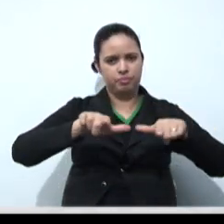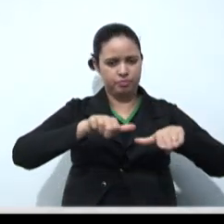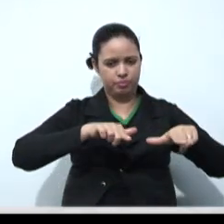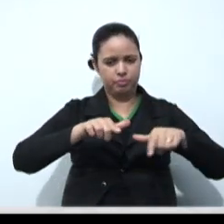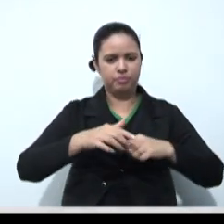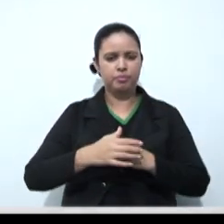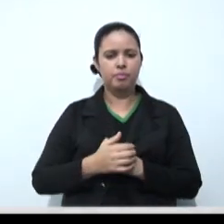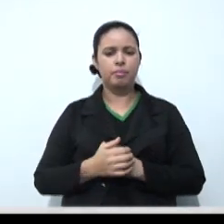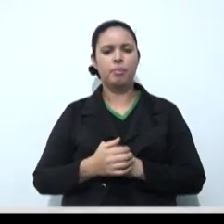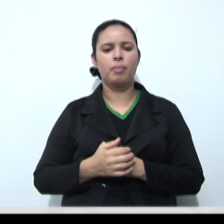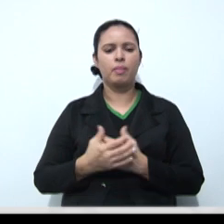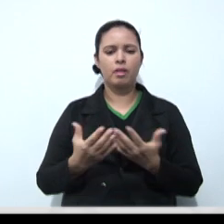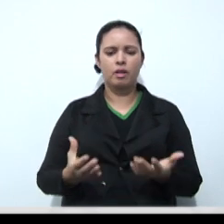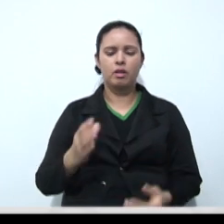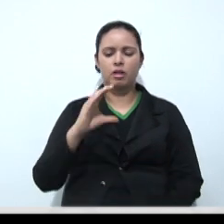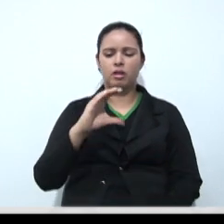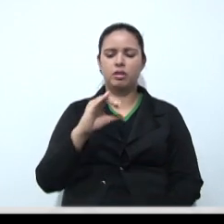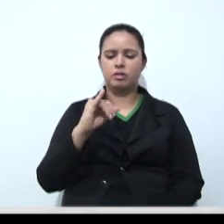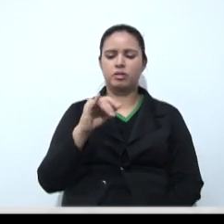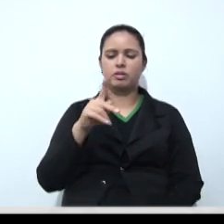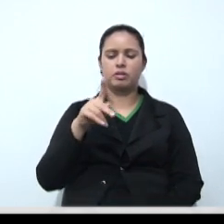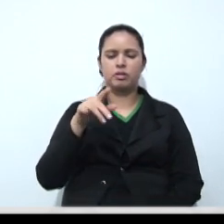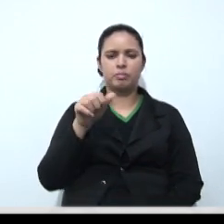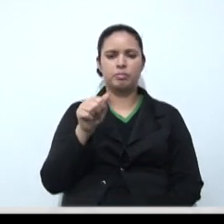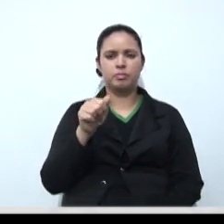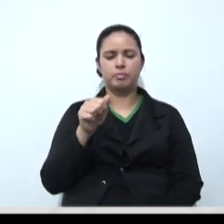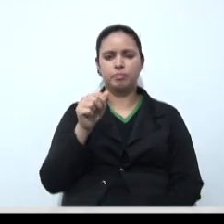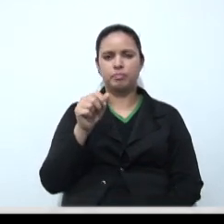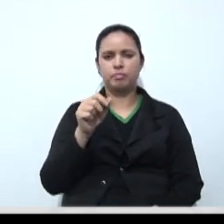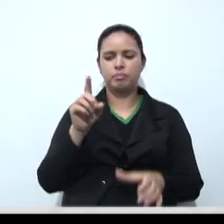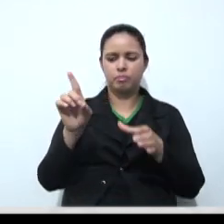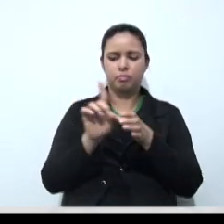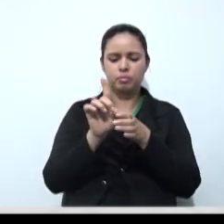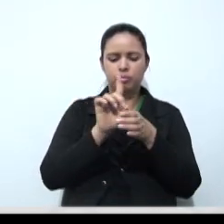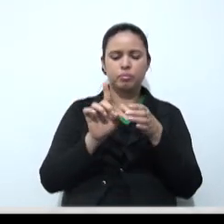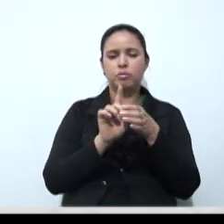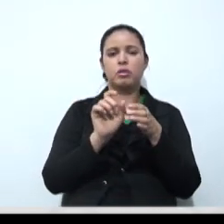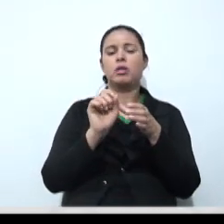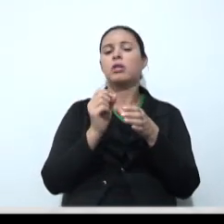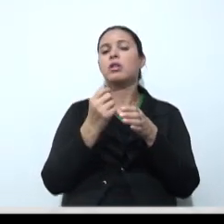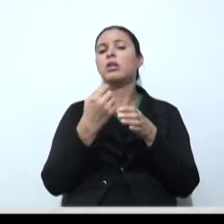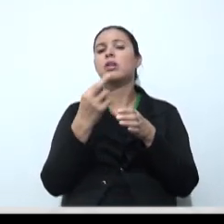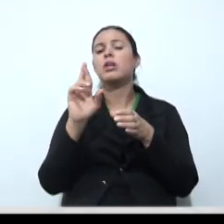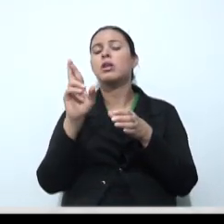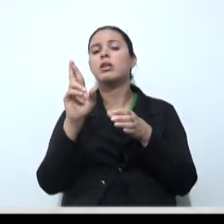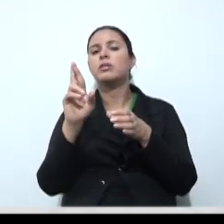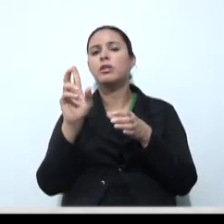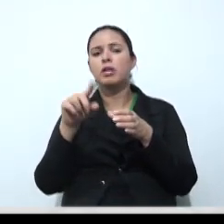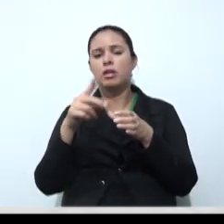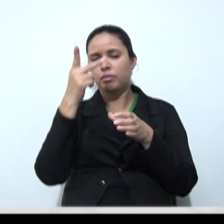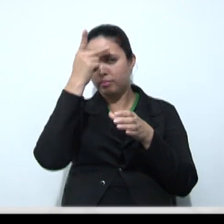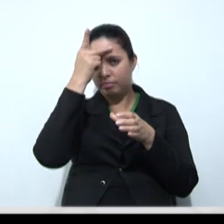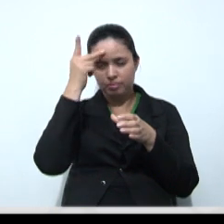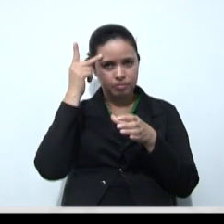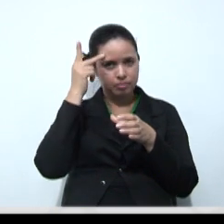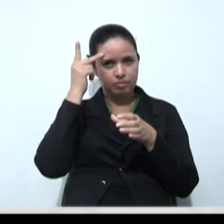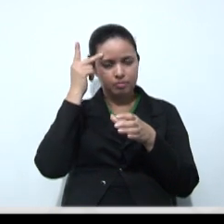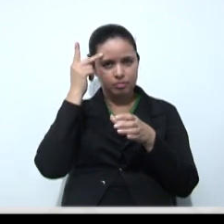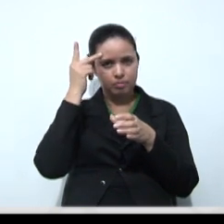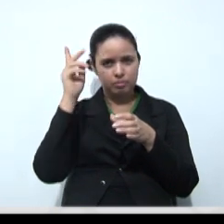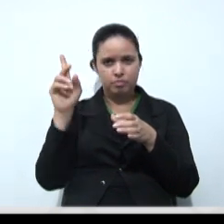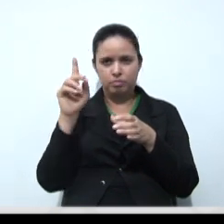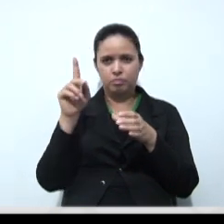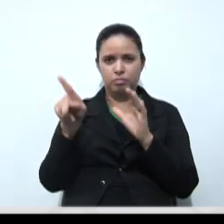por representantes dos empregados, titulares e suplentes, eleitos em escrutínio secreto. Opa, o voto